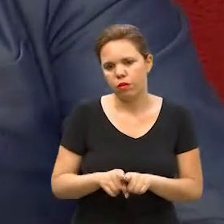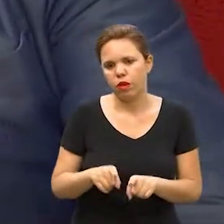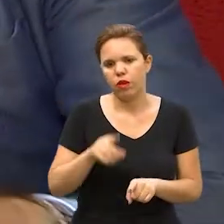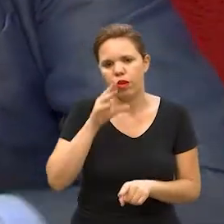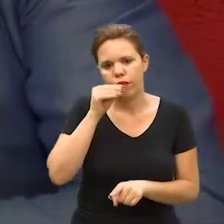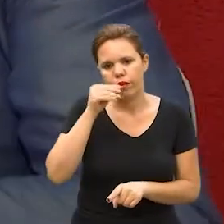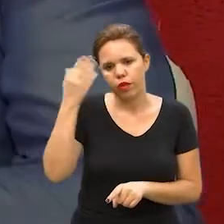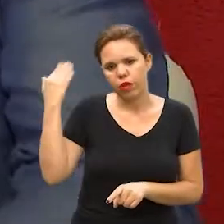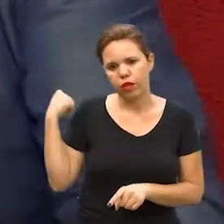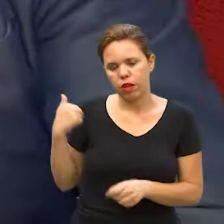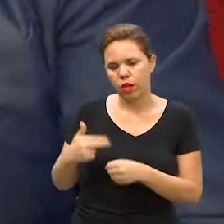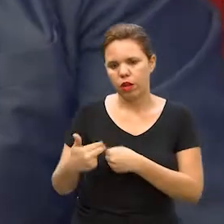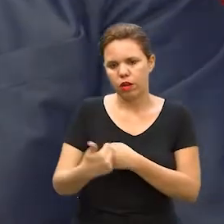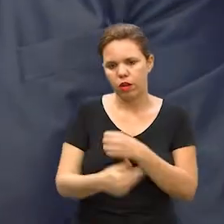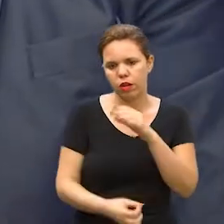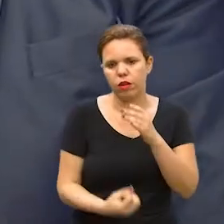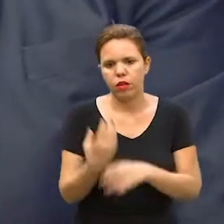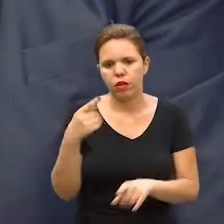que criaram